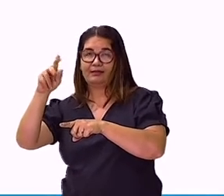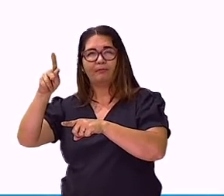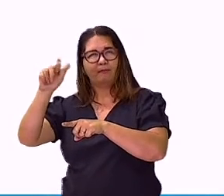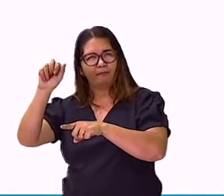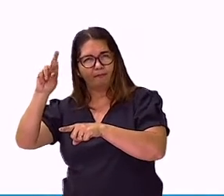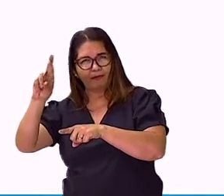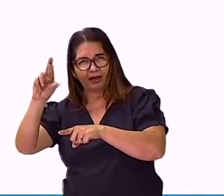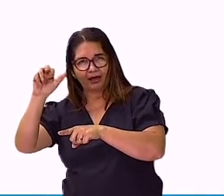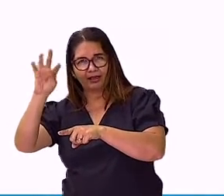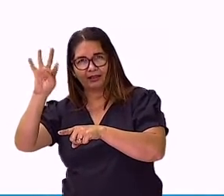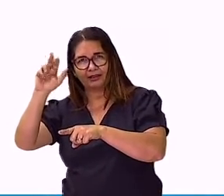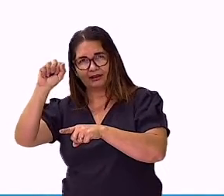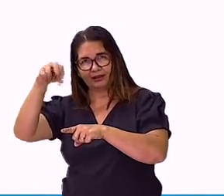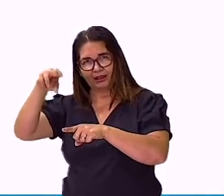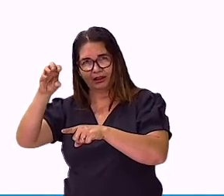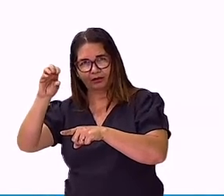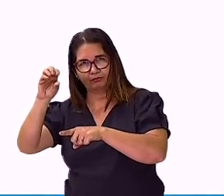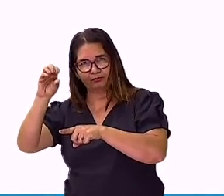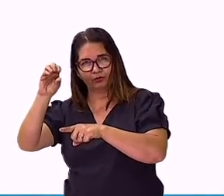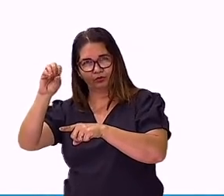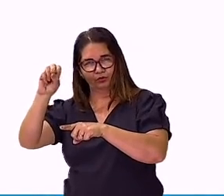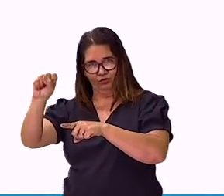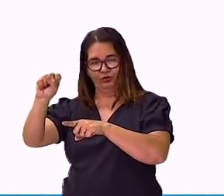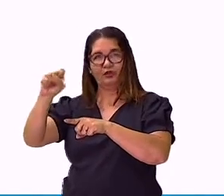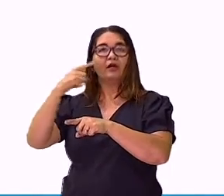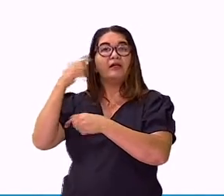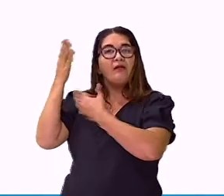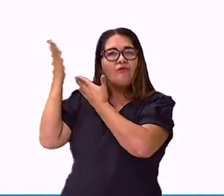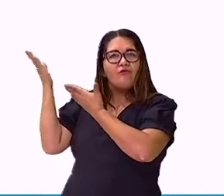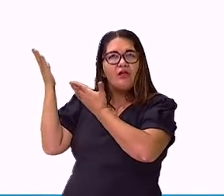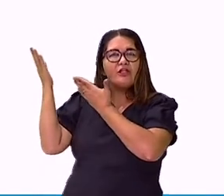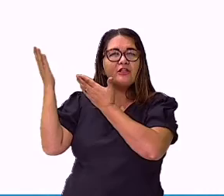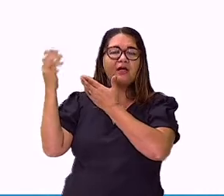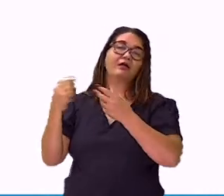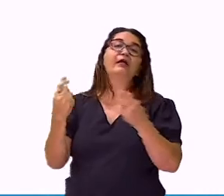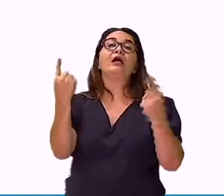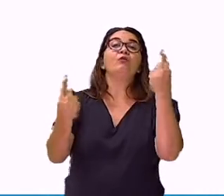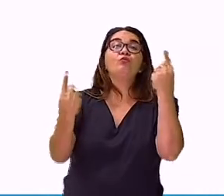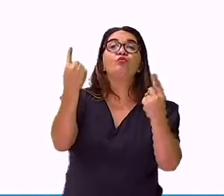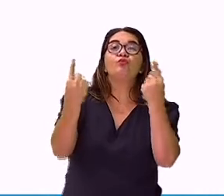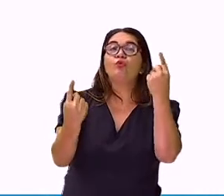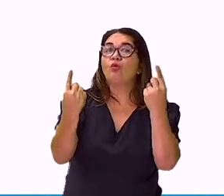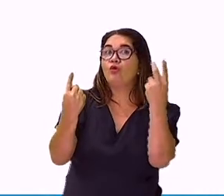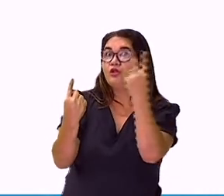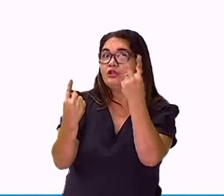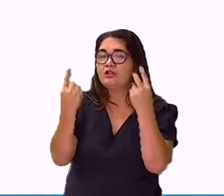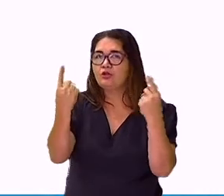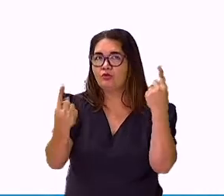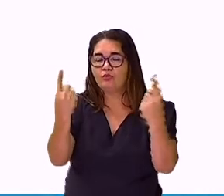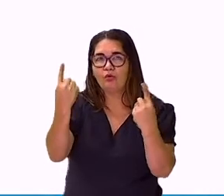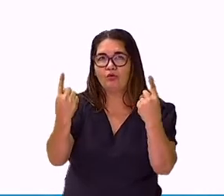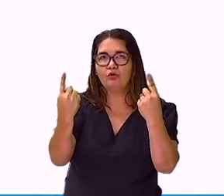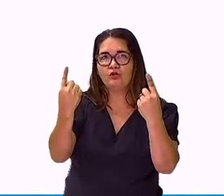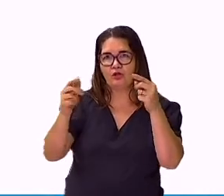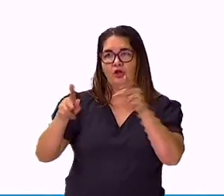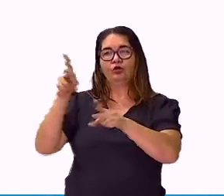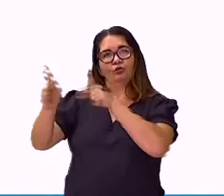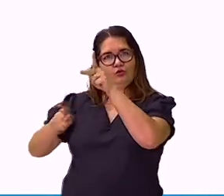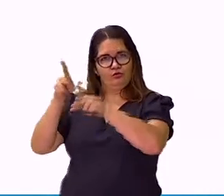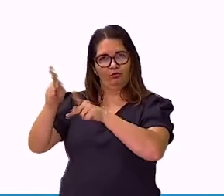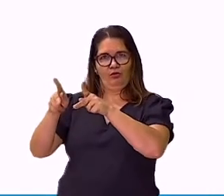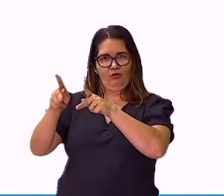esses 300, eles retratam essa guerra entre os medos e os